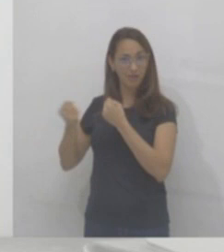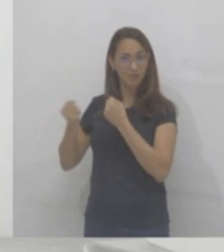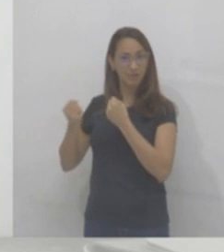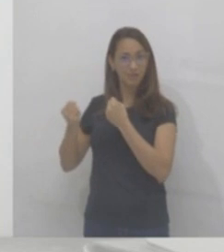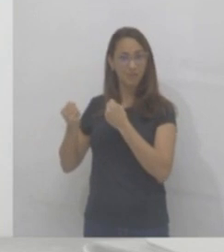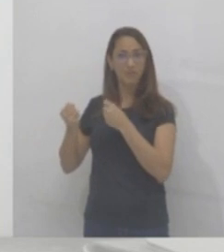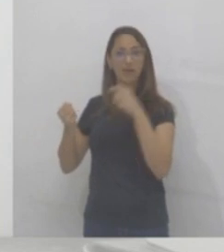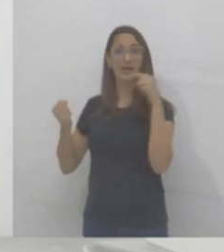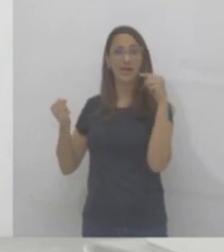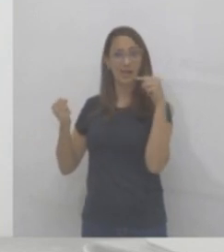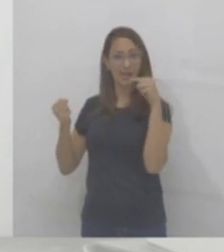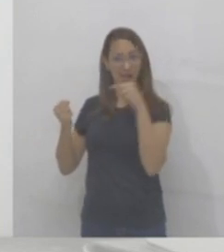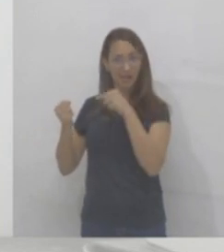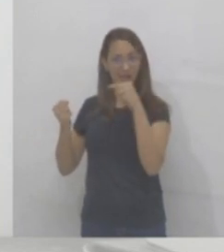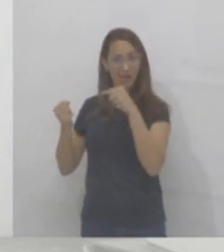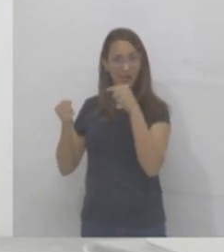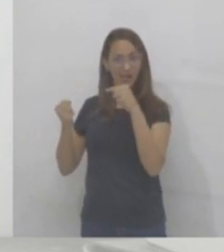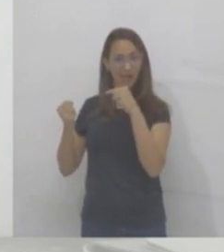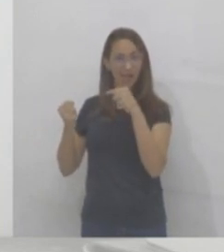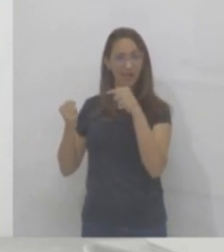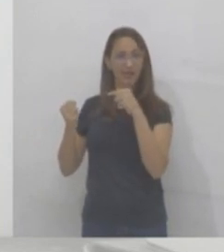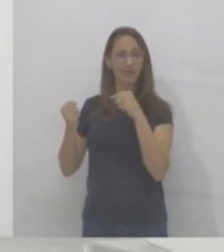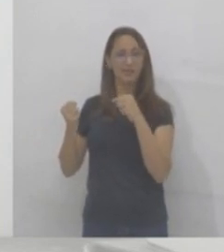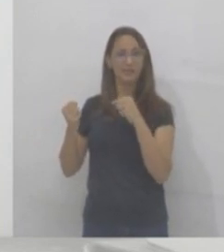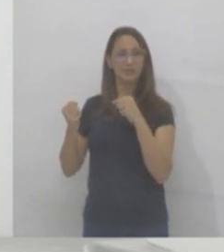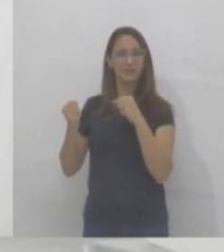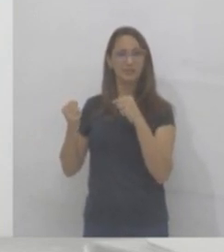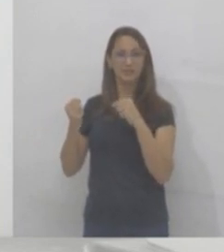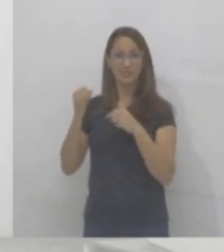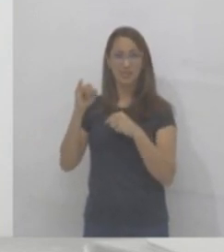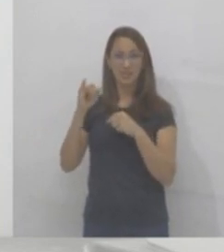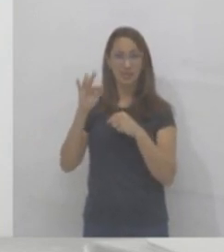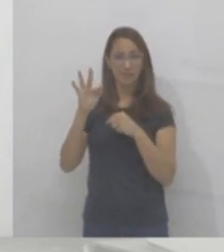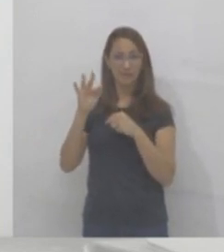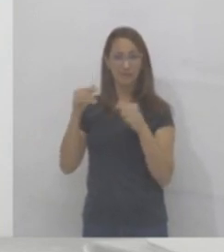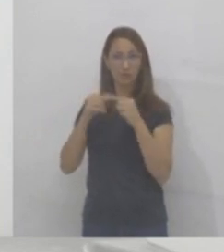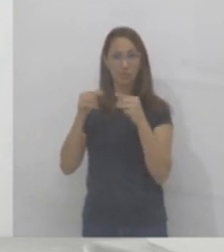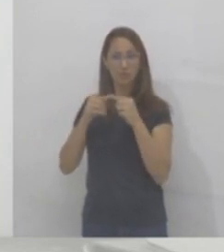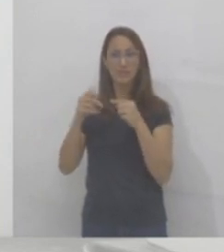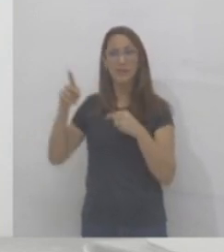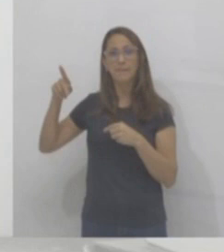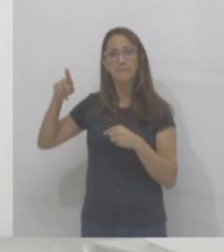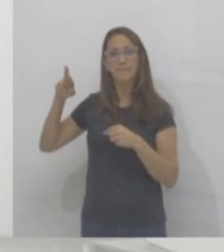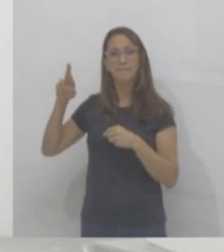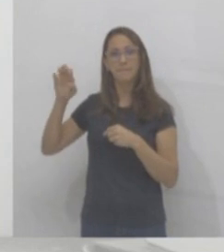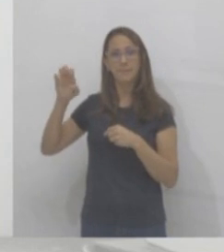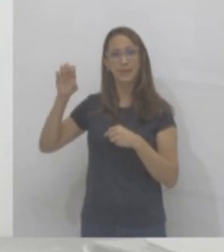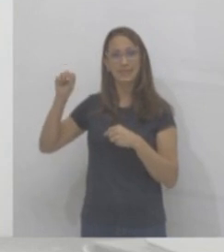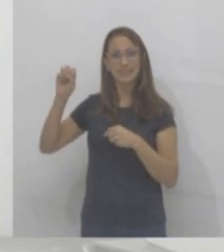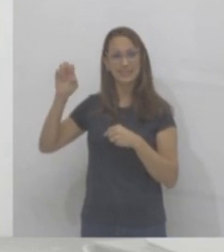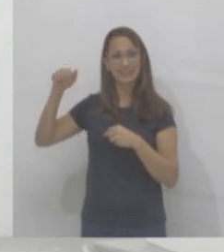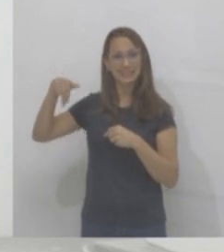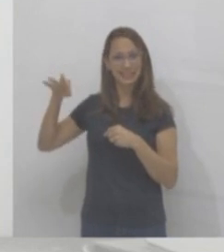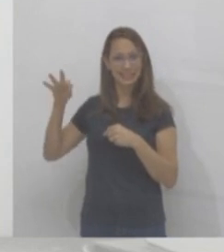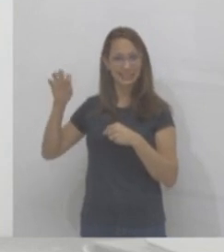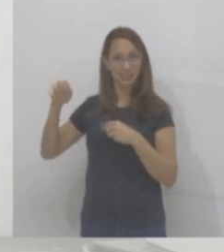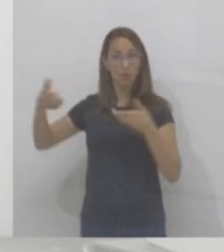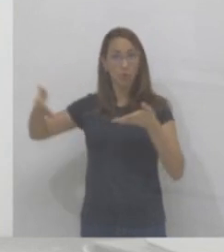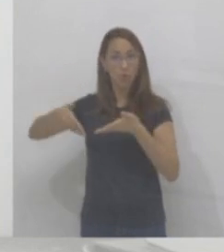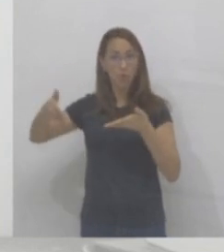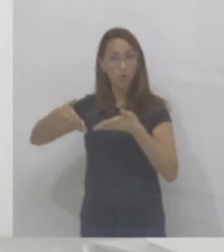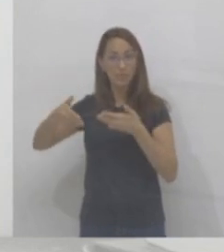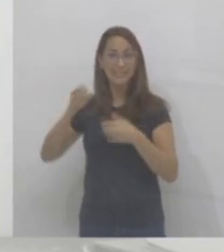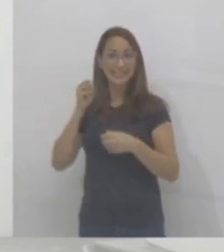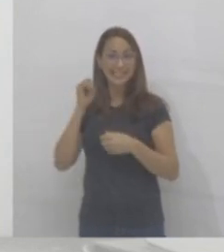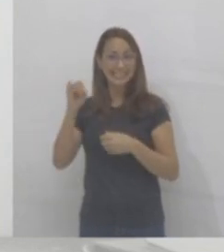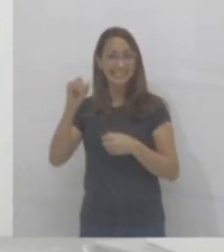drive to New York. Então, olha só, a condição é no presente. Se a Mary tem um carro hoje, é dela